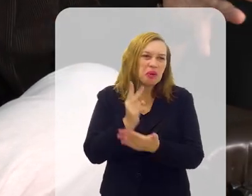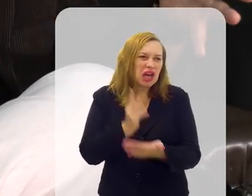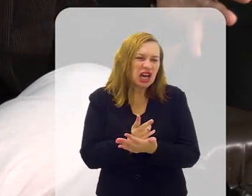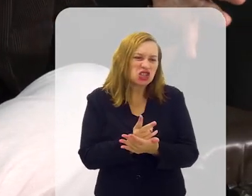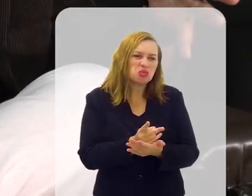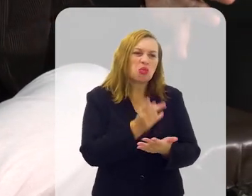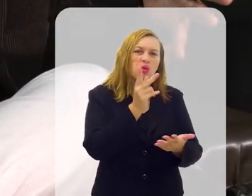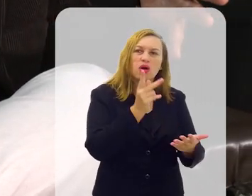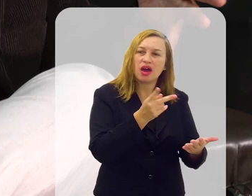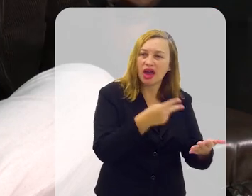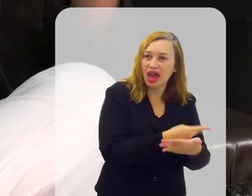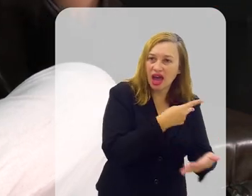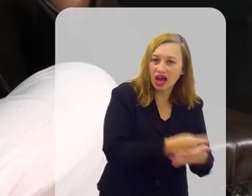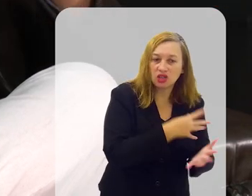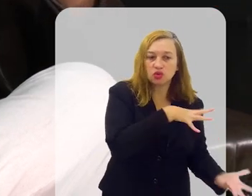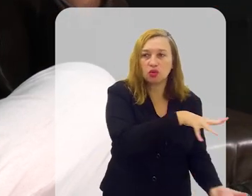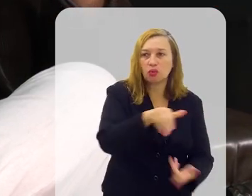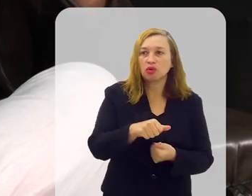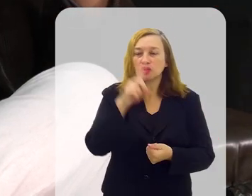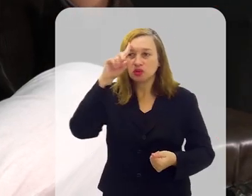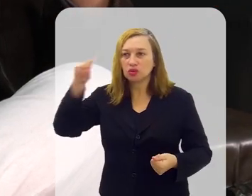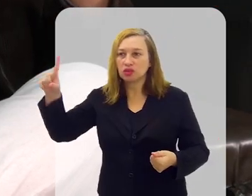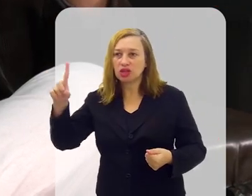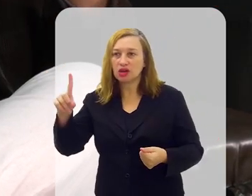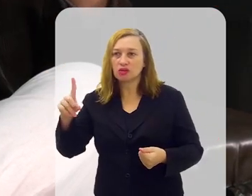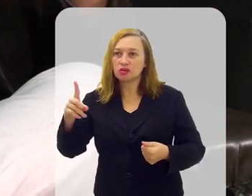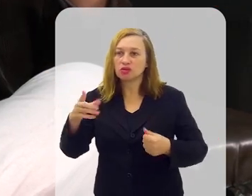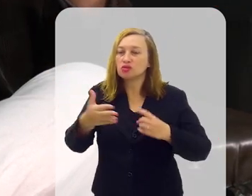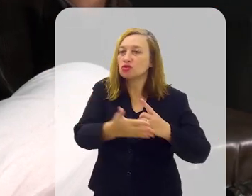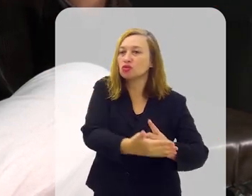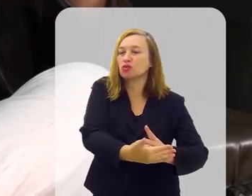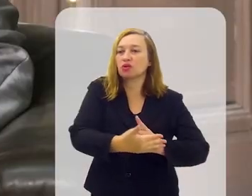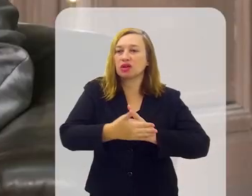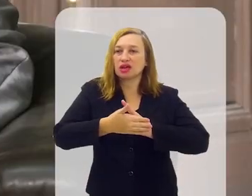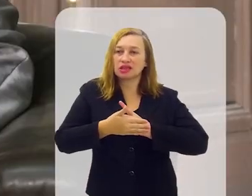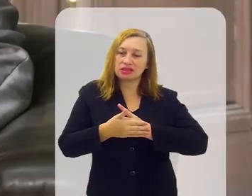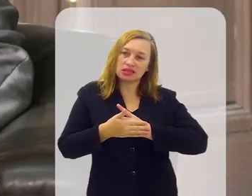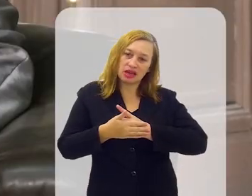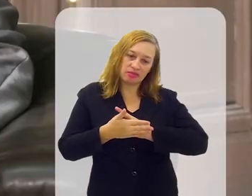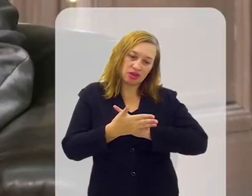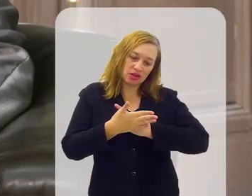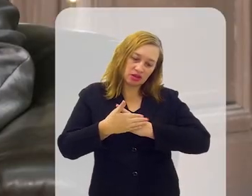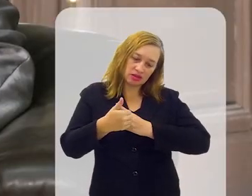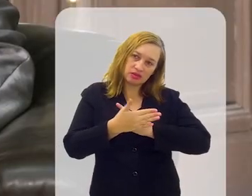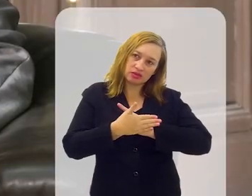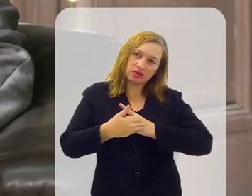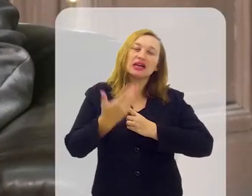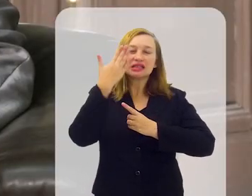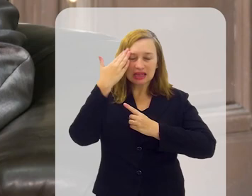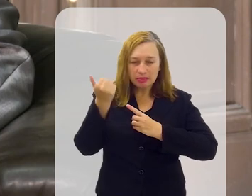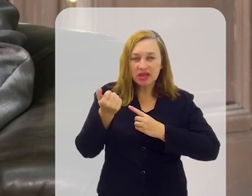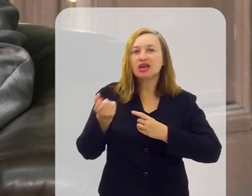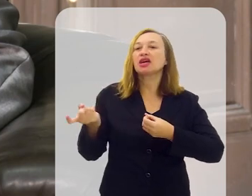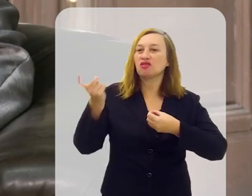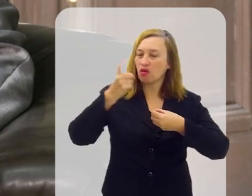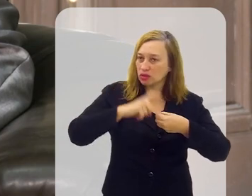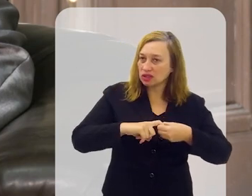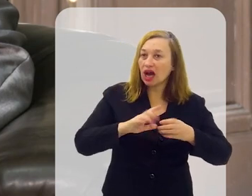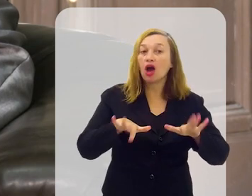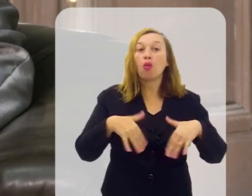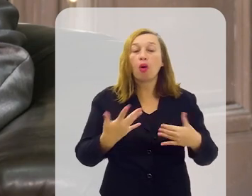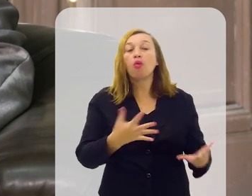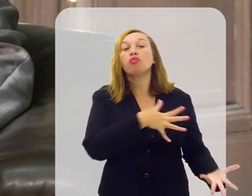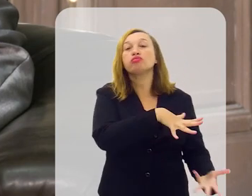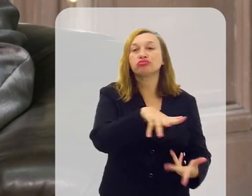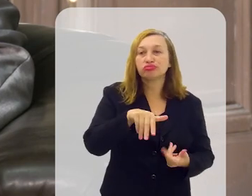no mundo, esse Deus continua nos recebendo. Exatamente. De braços abertos. Um Deus abertos. Que recebe de braços abertos e que sabia que ele ia voltar, sabia